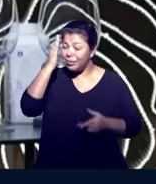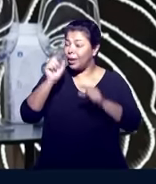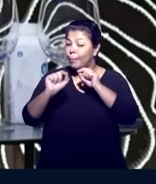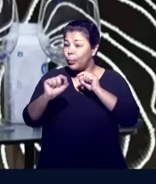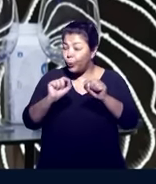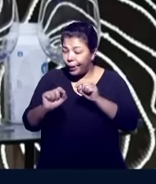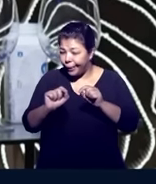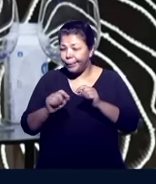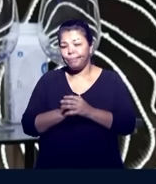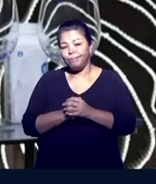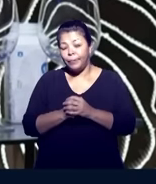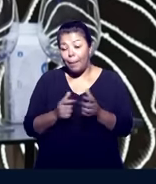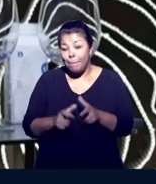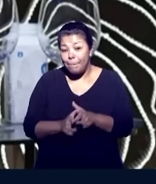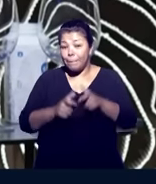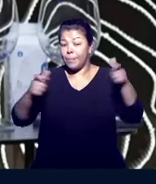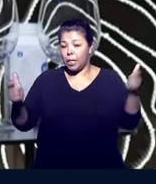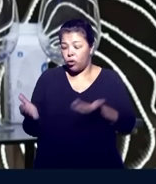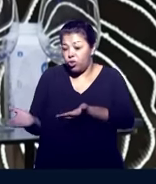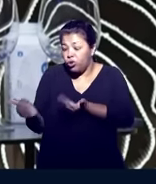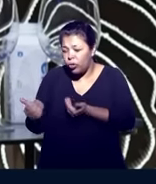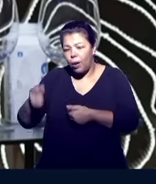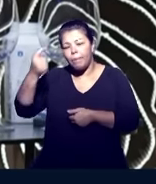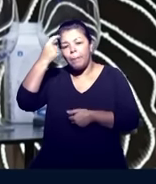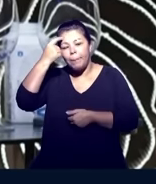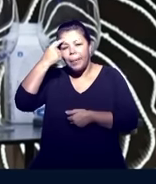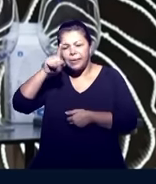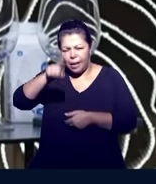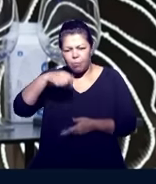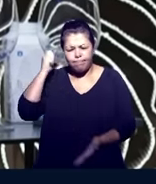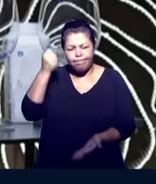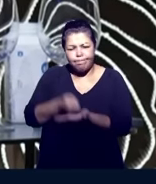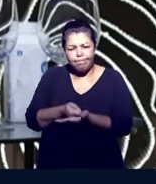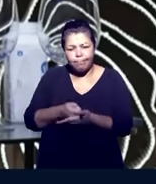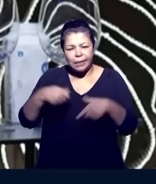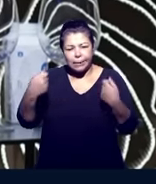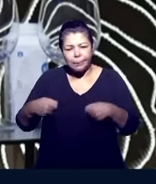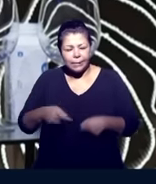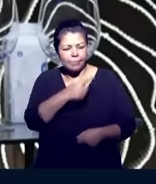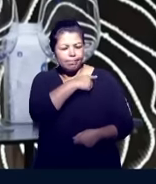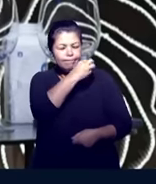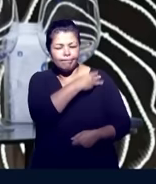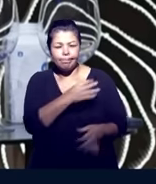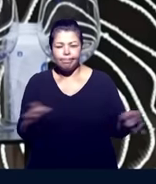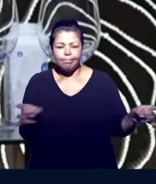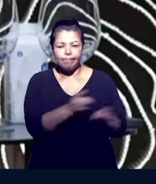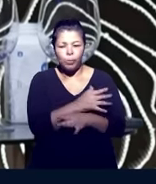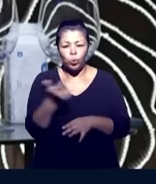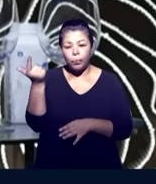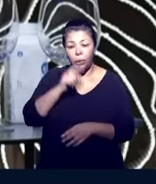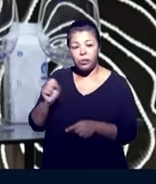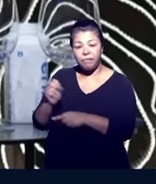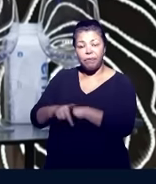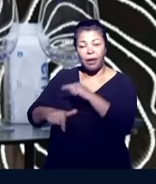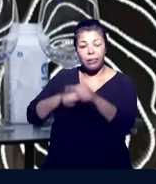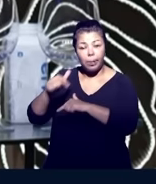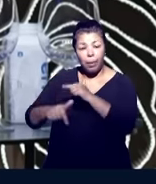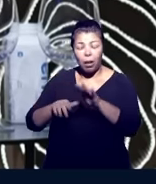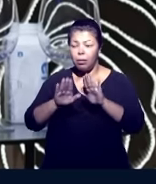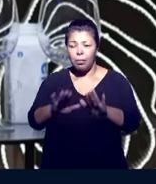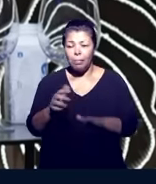ele tem que pagar para ir pra universidade ou para ir pro mercado de trabalho e isso não pode ser assim no mundo